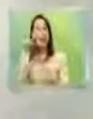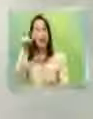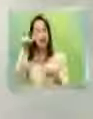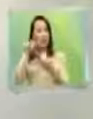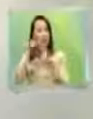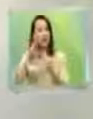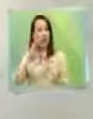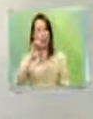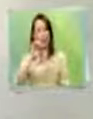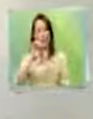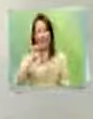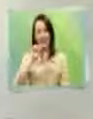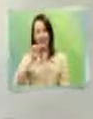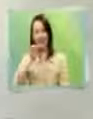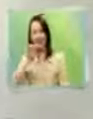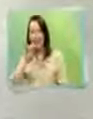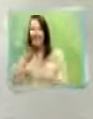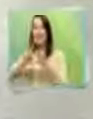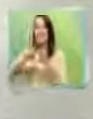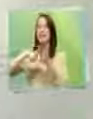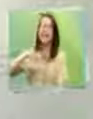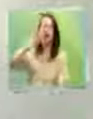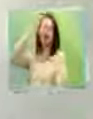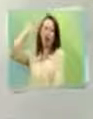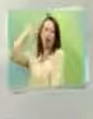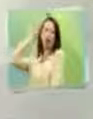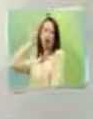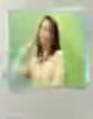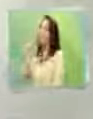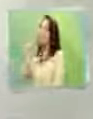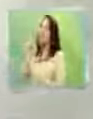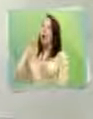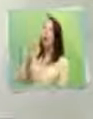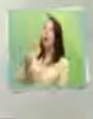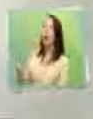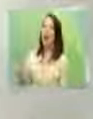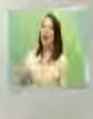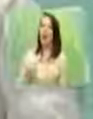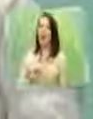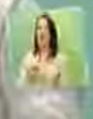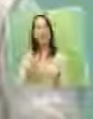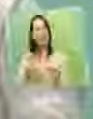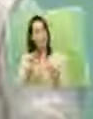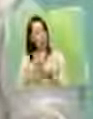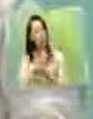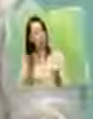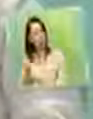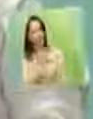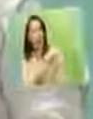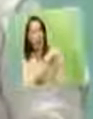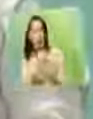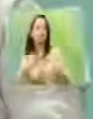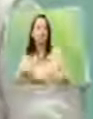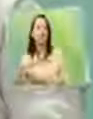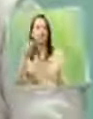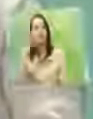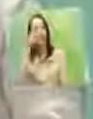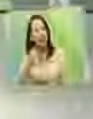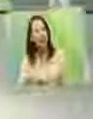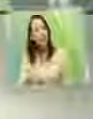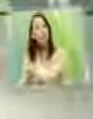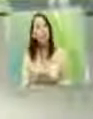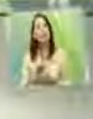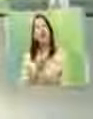Antiga. Uhum. Então, eu tenho que ficar atenta para saber que noção que eu estou tratando aqui, né? É, outro ponto importante, o